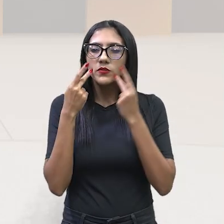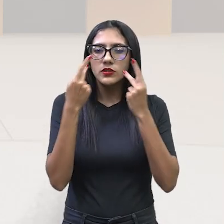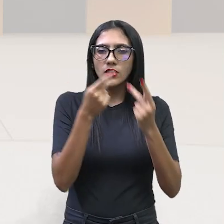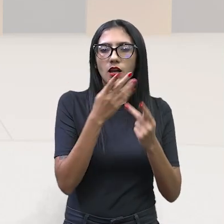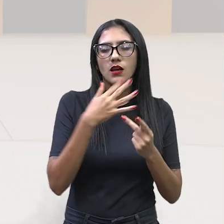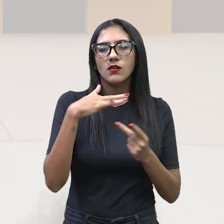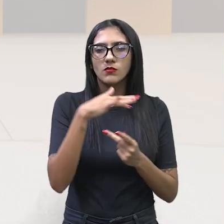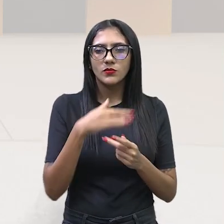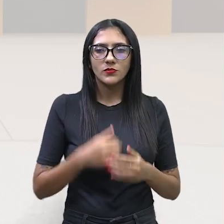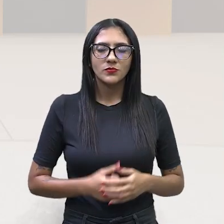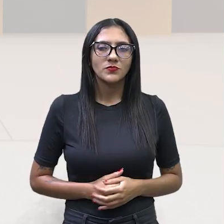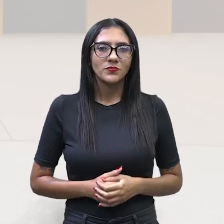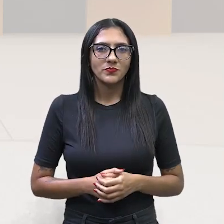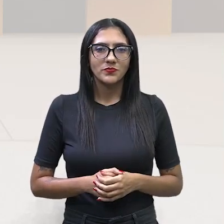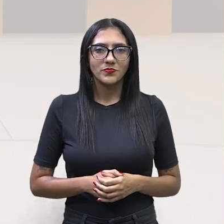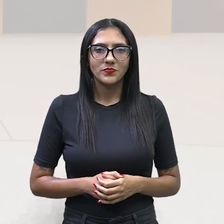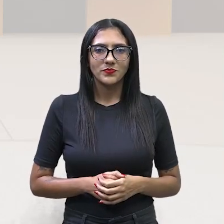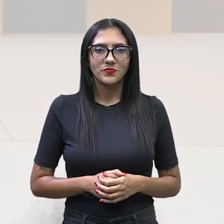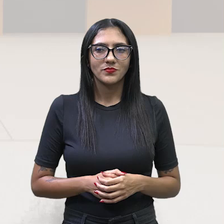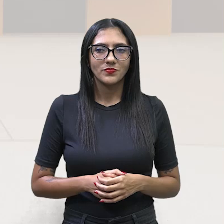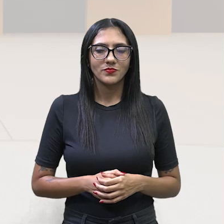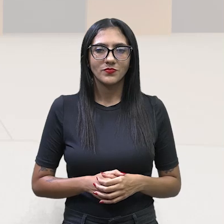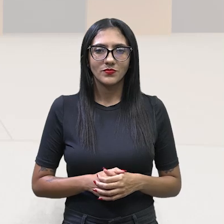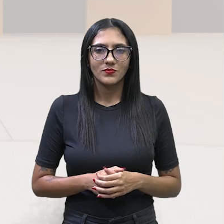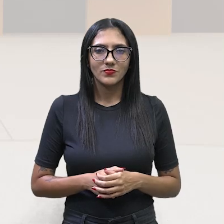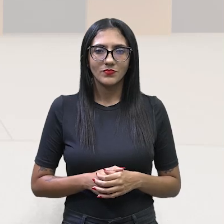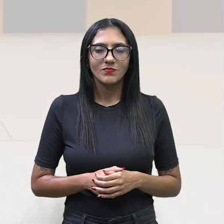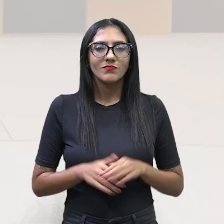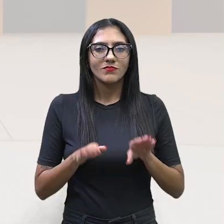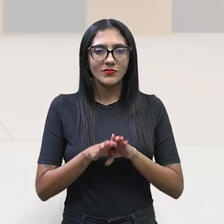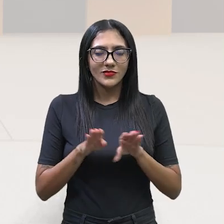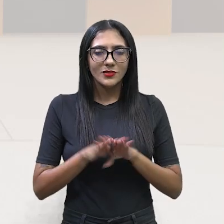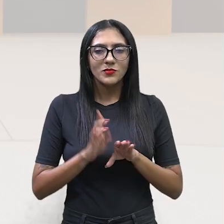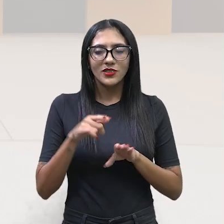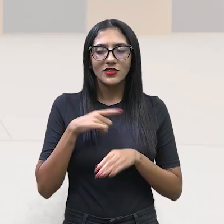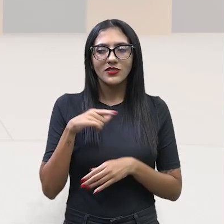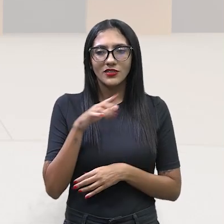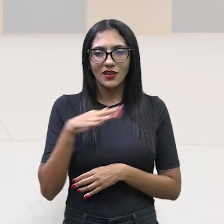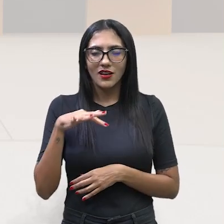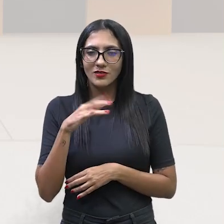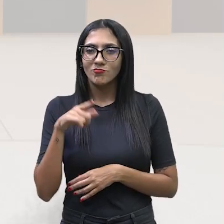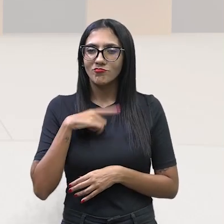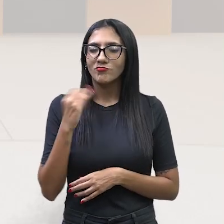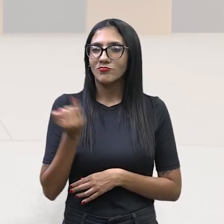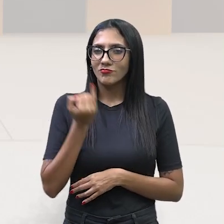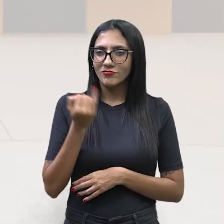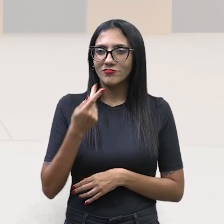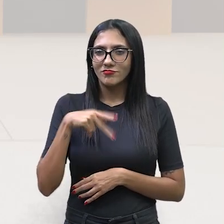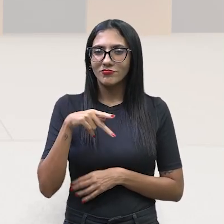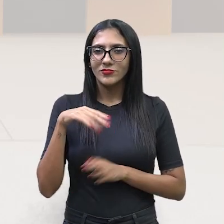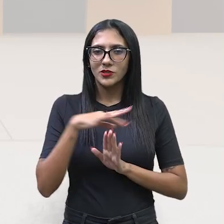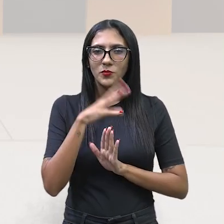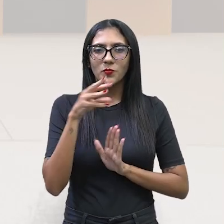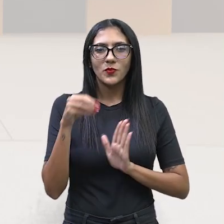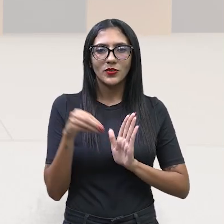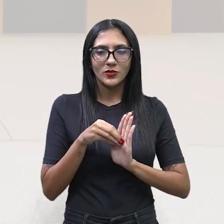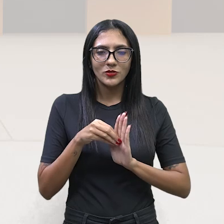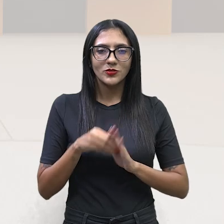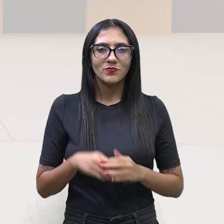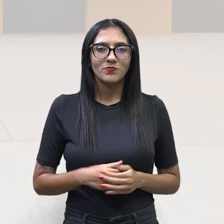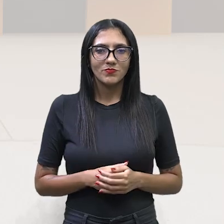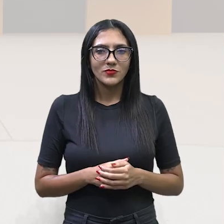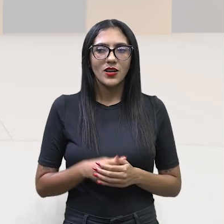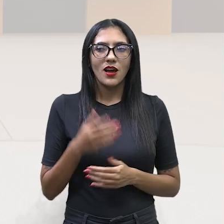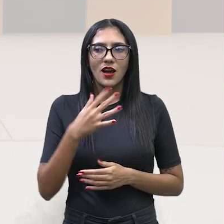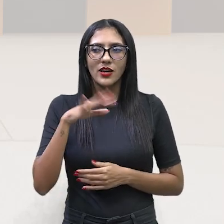Paulo? Sim, então olha só, pessoal. A área do turismo está em ascensão aqui na Amazônia, né? Então, as áreas do turismo são